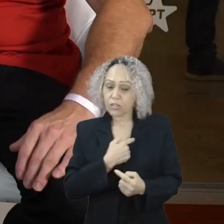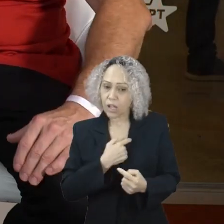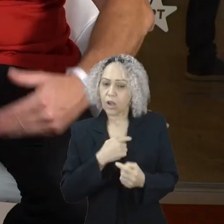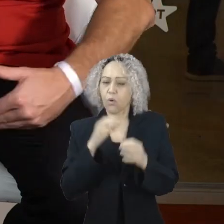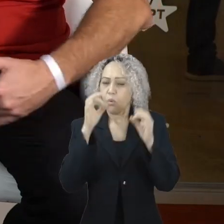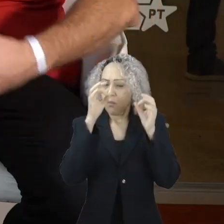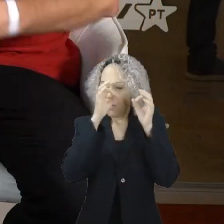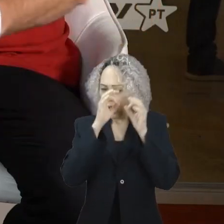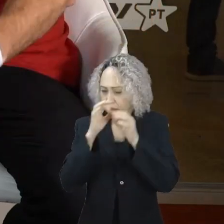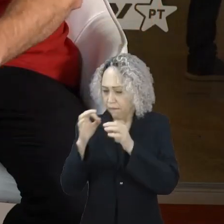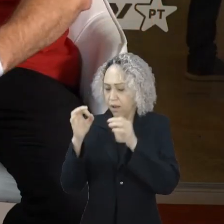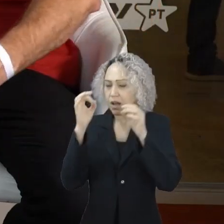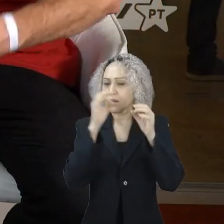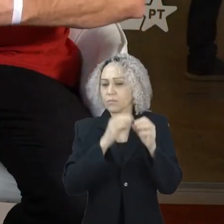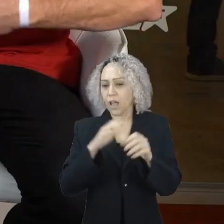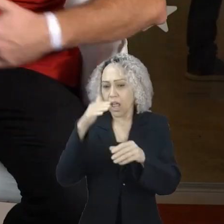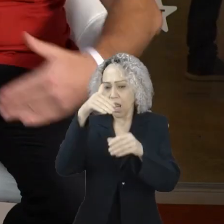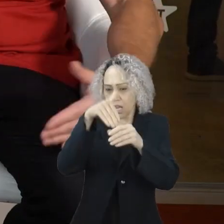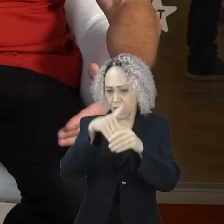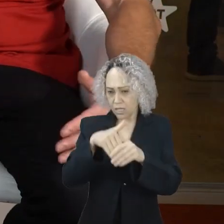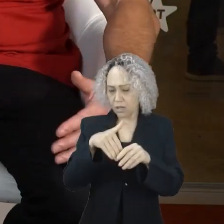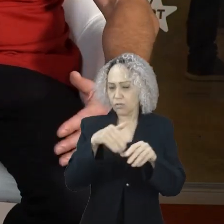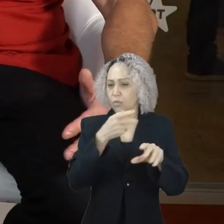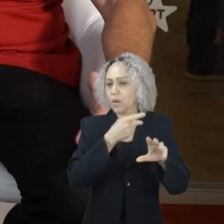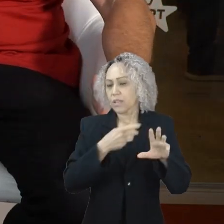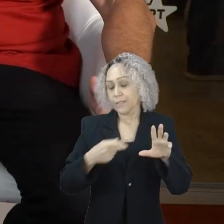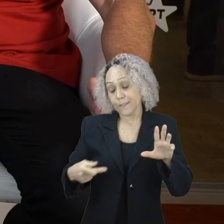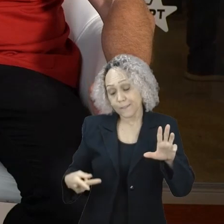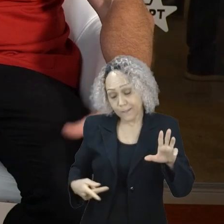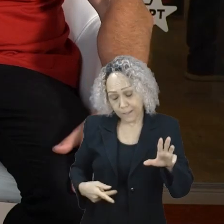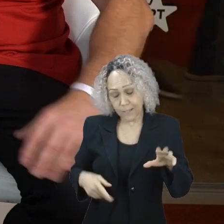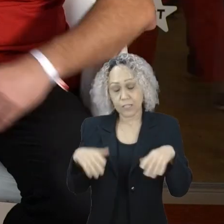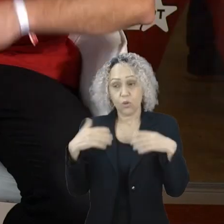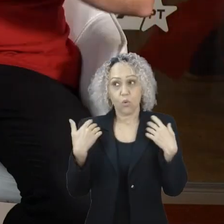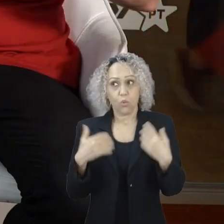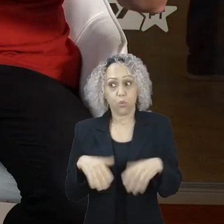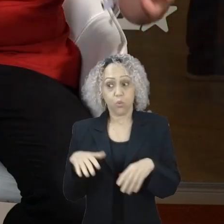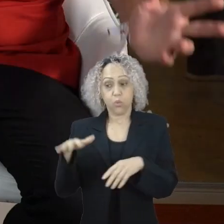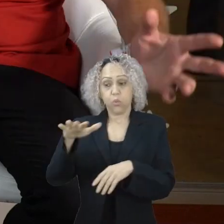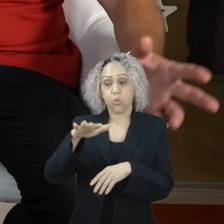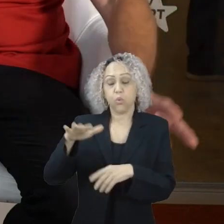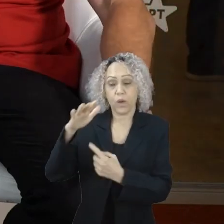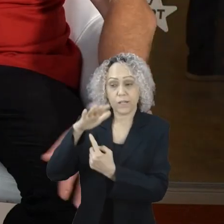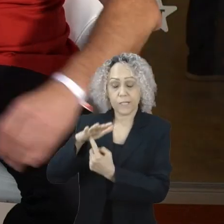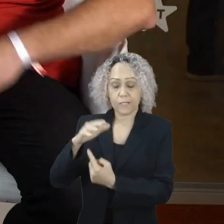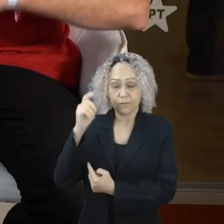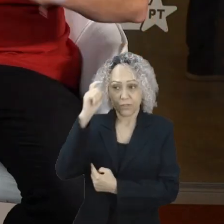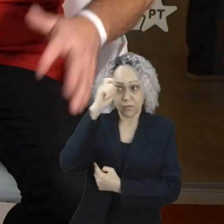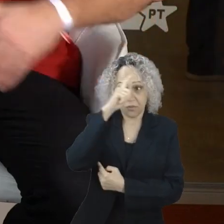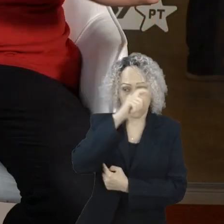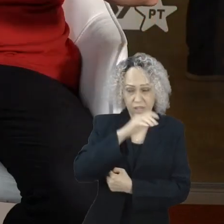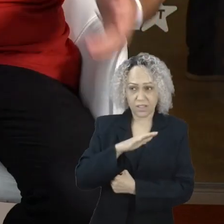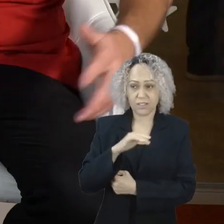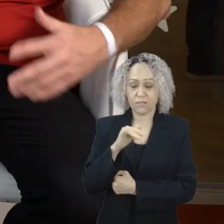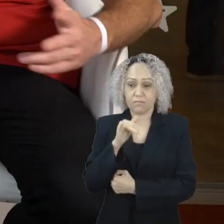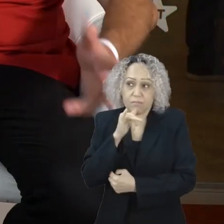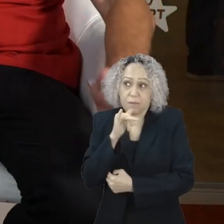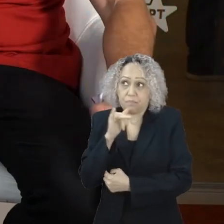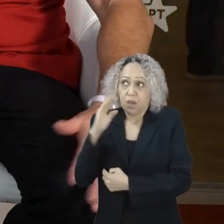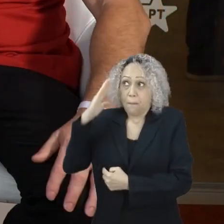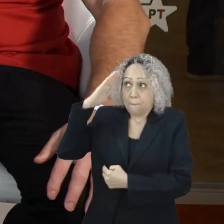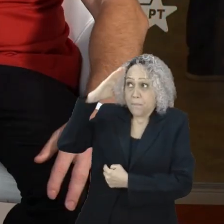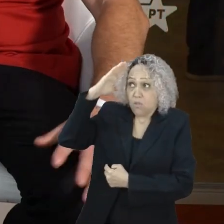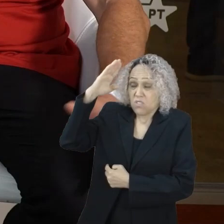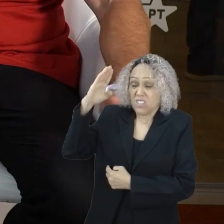difícil, é um estado mais conservador. A região que eu atuo, por exemplo, Bolsonaro chegou em alguns lugares a ter 70%,